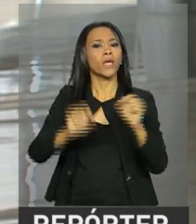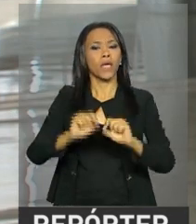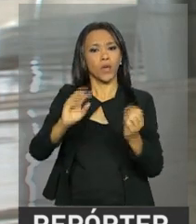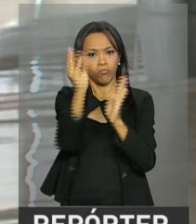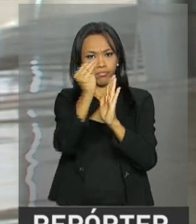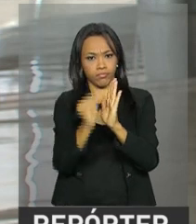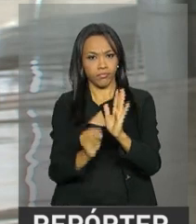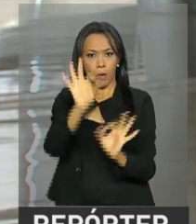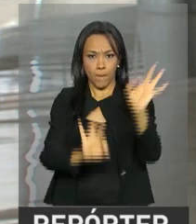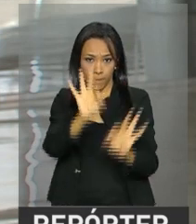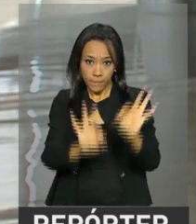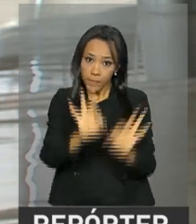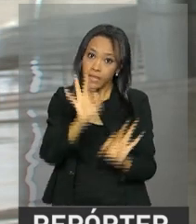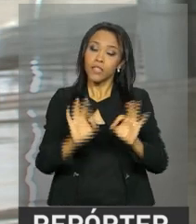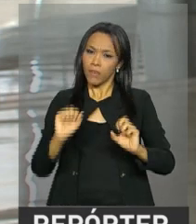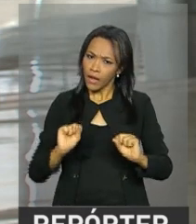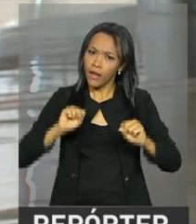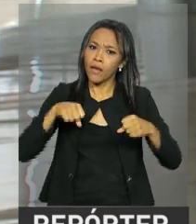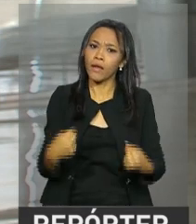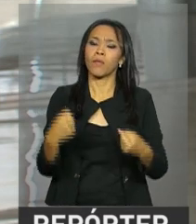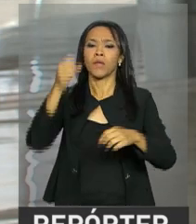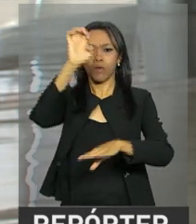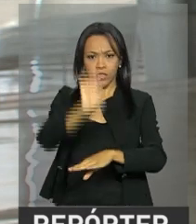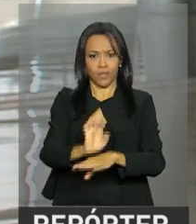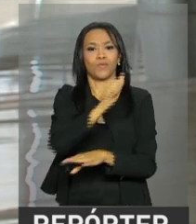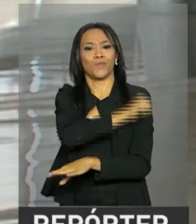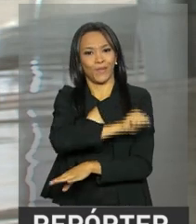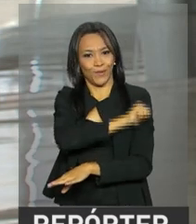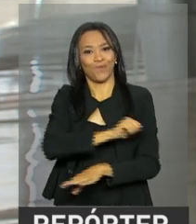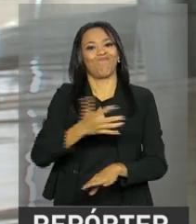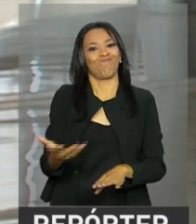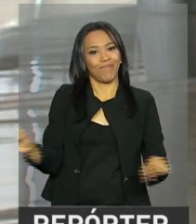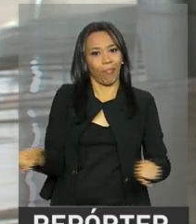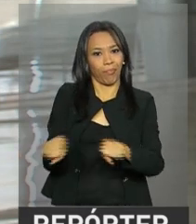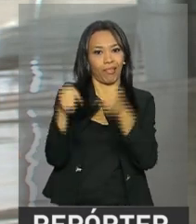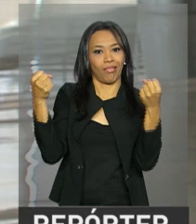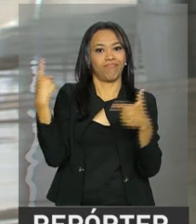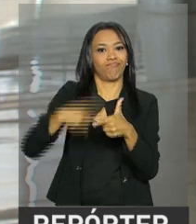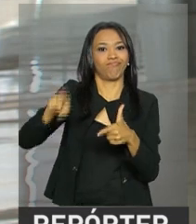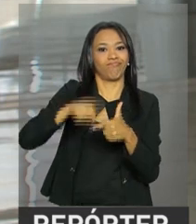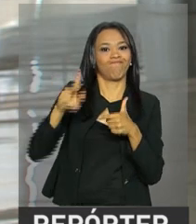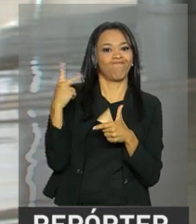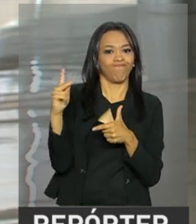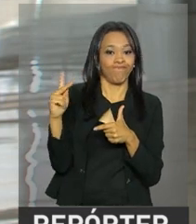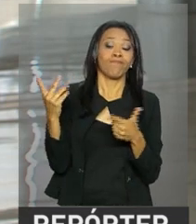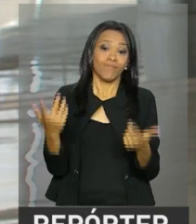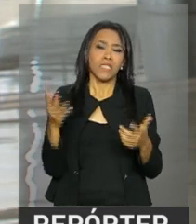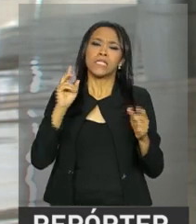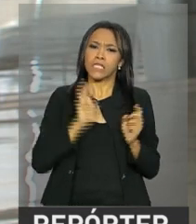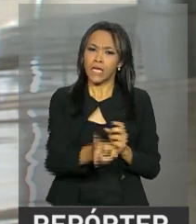fiscal do estado do rio de janeiro o governo federal tem se reunido individualmente com